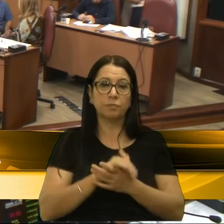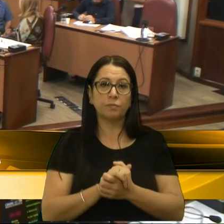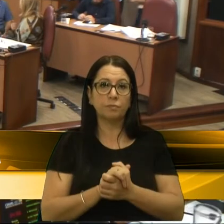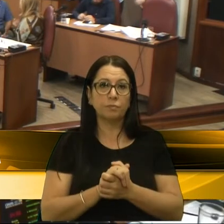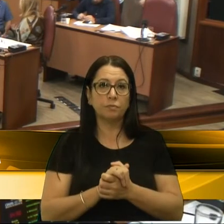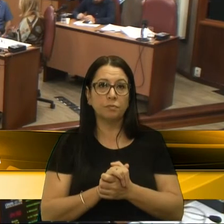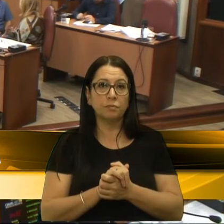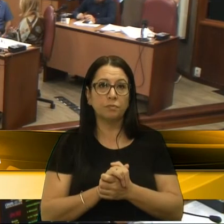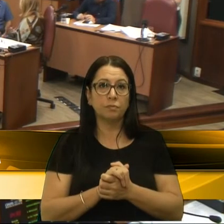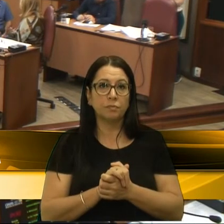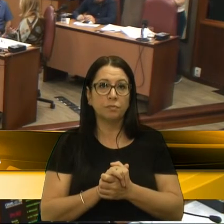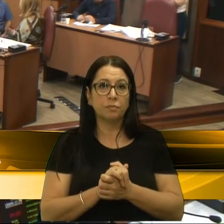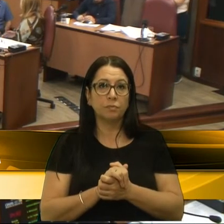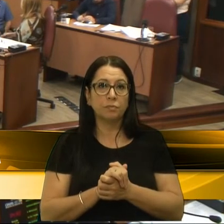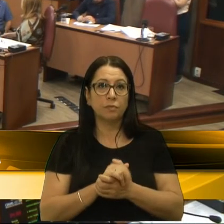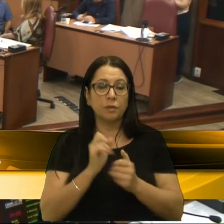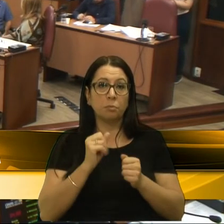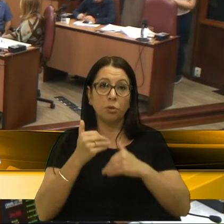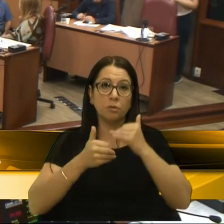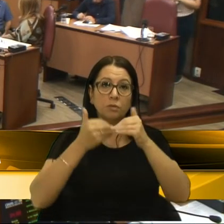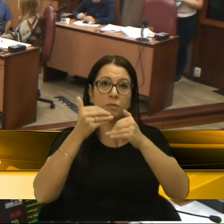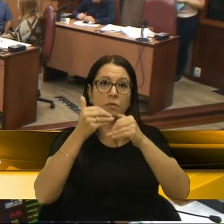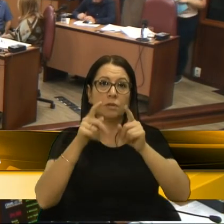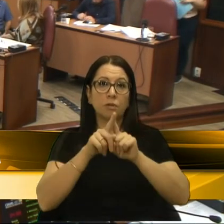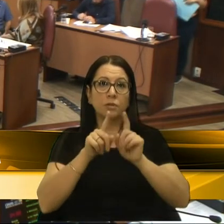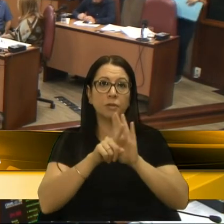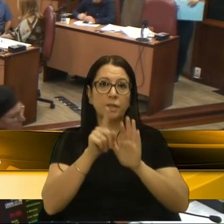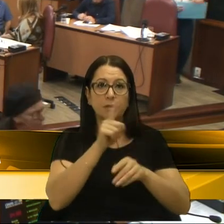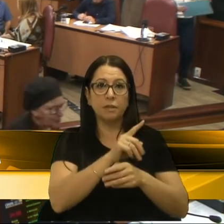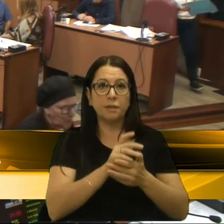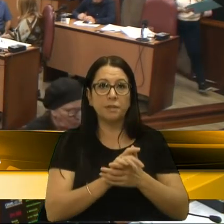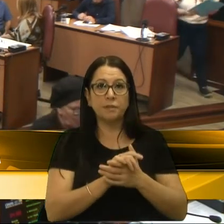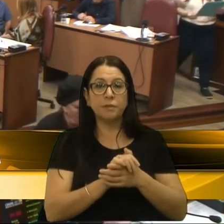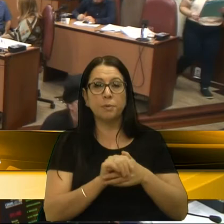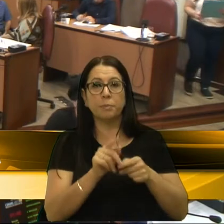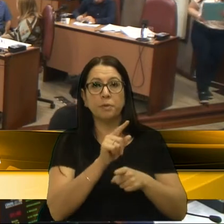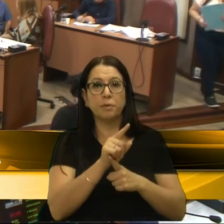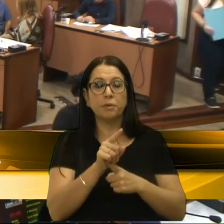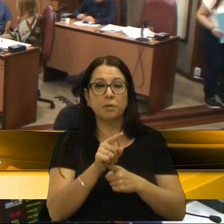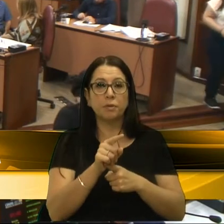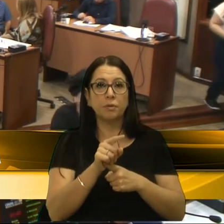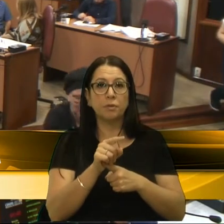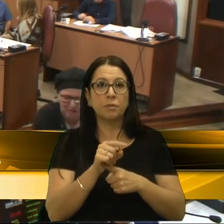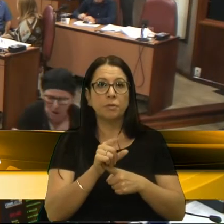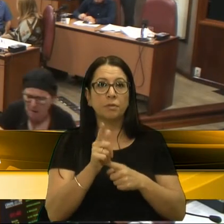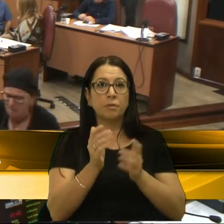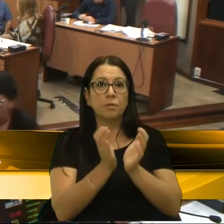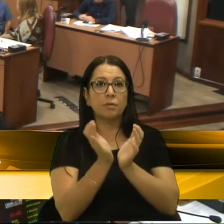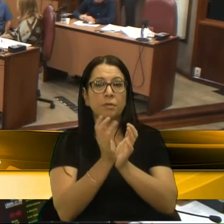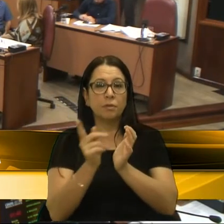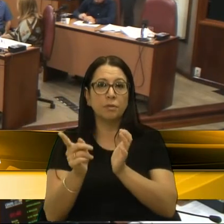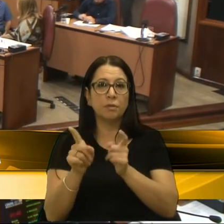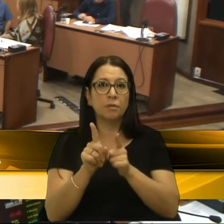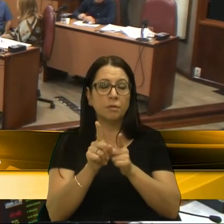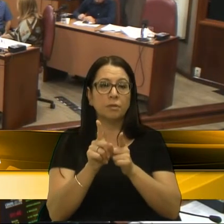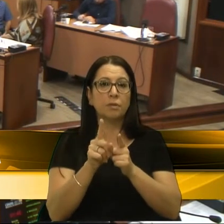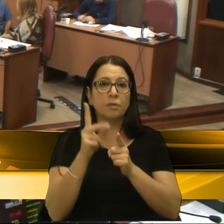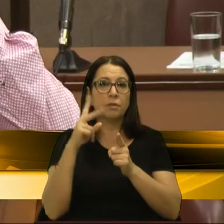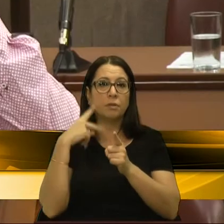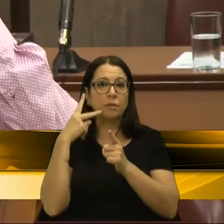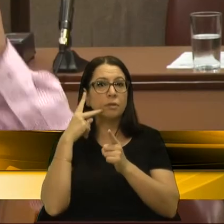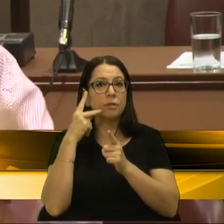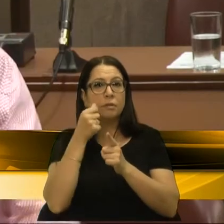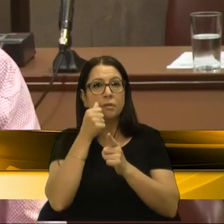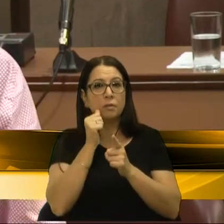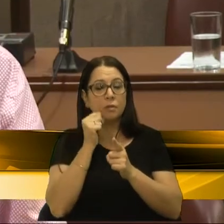pares para que a gente possa avançar. Depois disso, a gente viu colegas também, vereadora Paula,